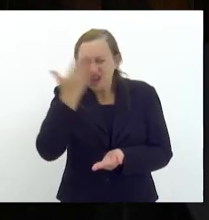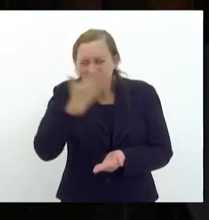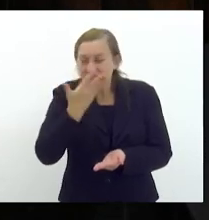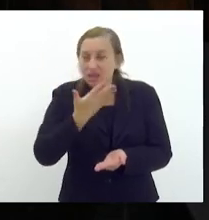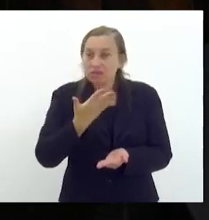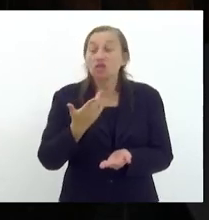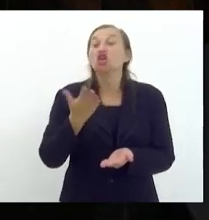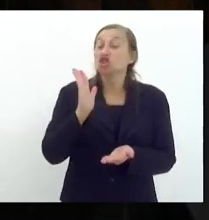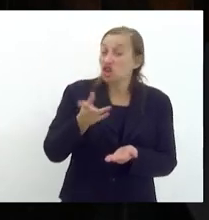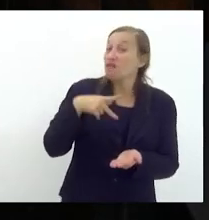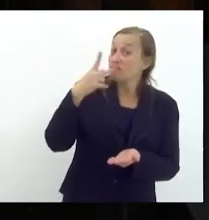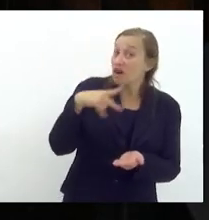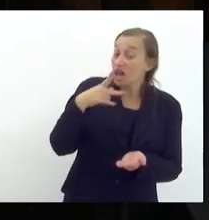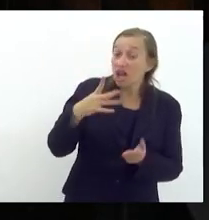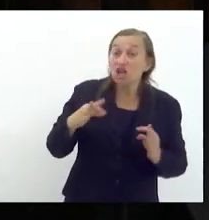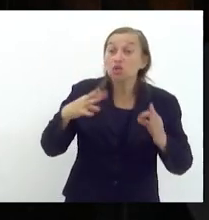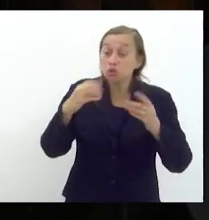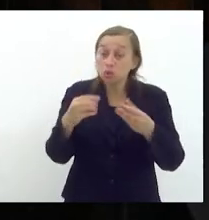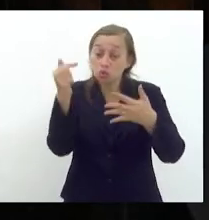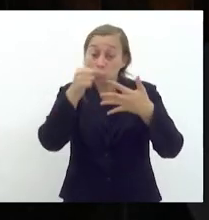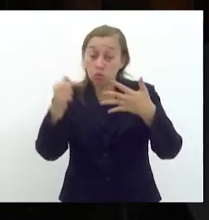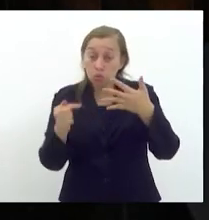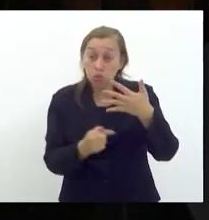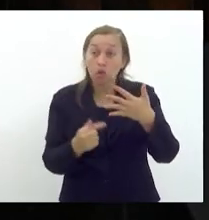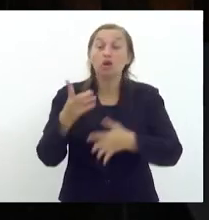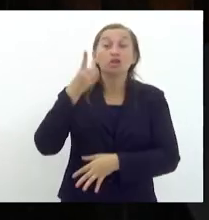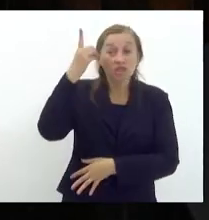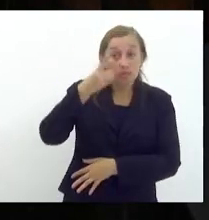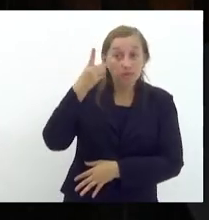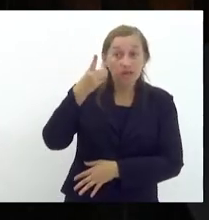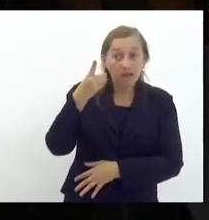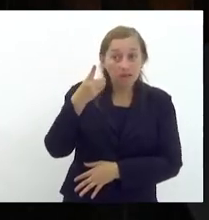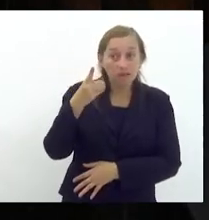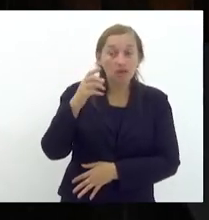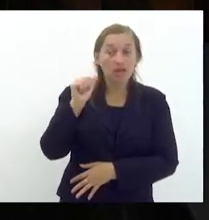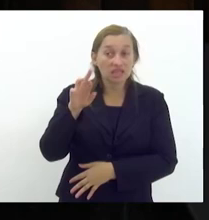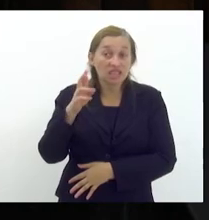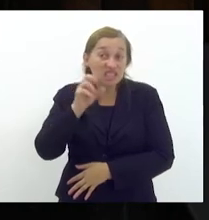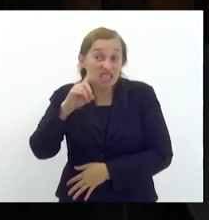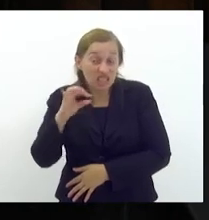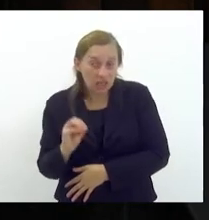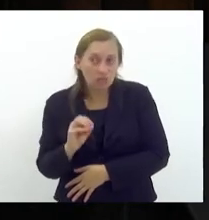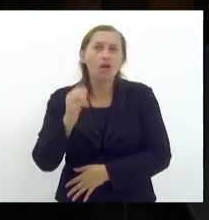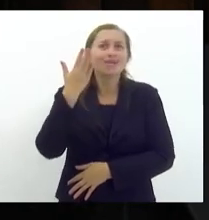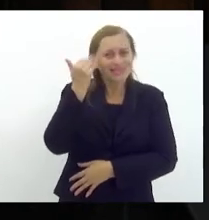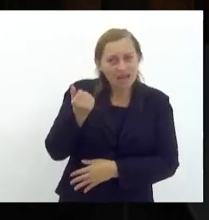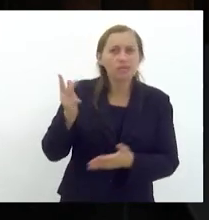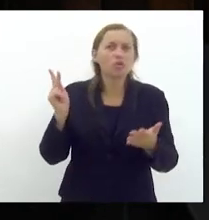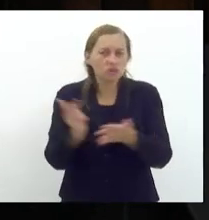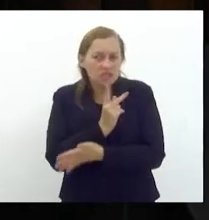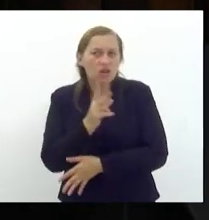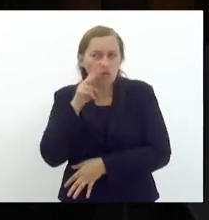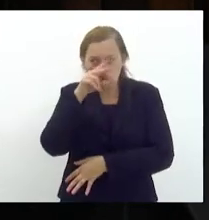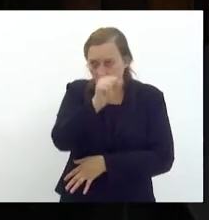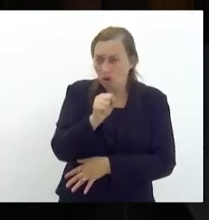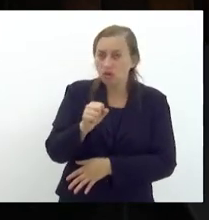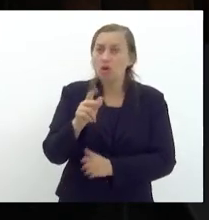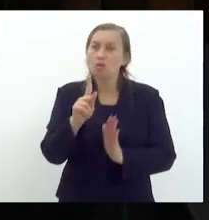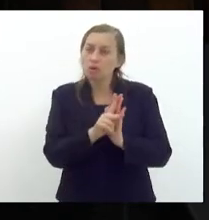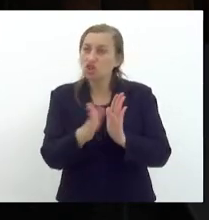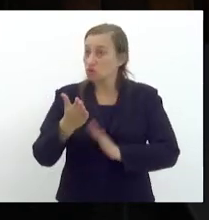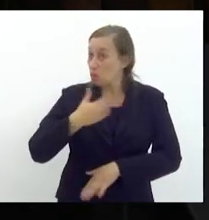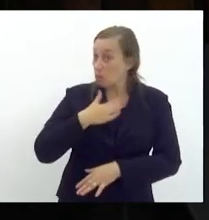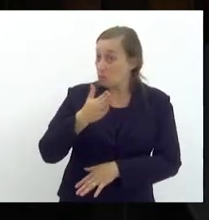fótico as suas exceções e o senhor Deputado ciliano sabe que isso aconteceu o forte foi um projeto de